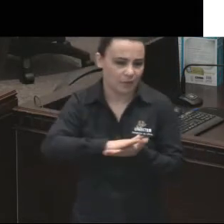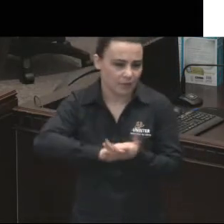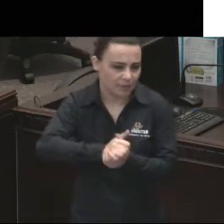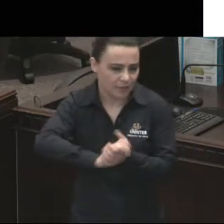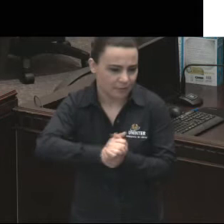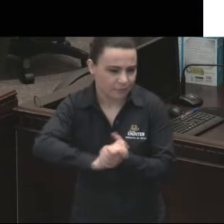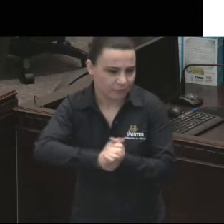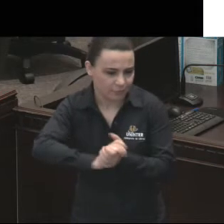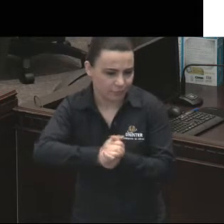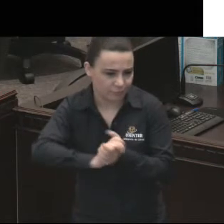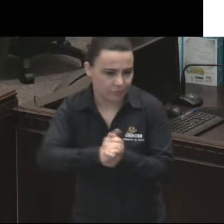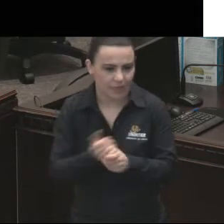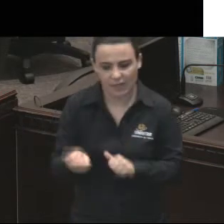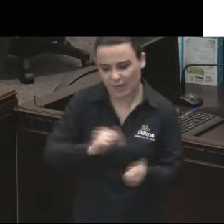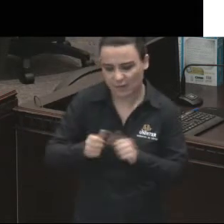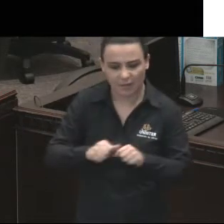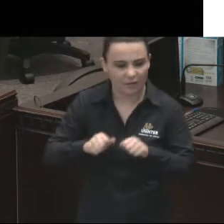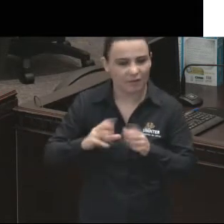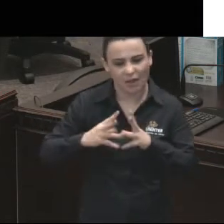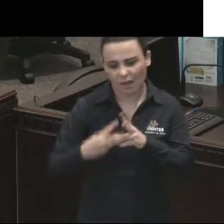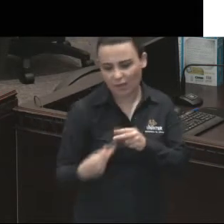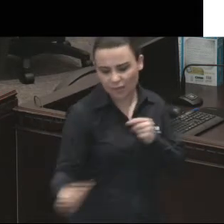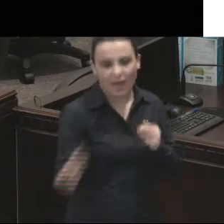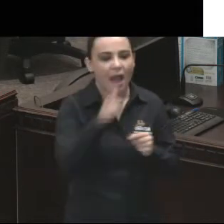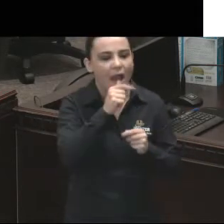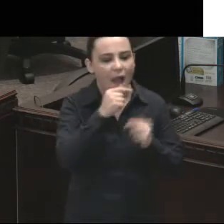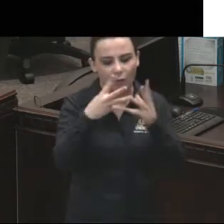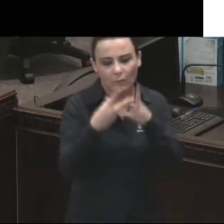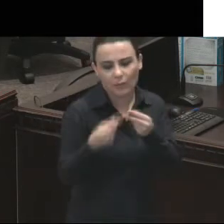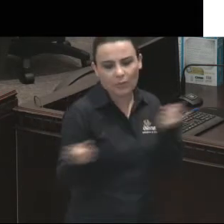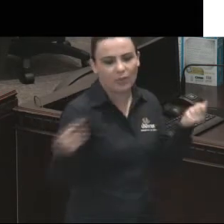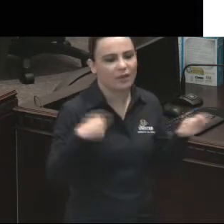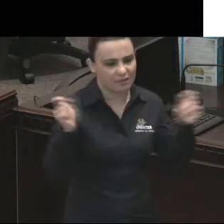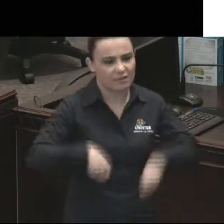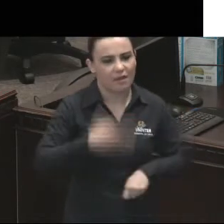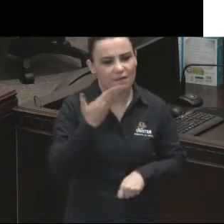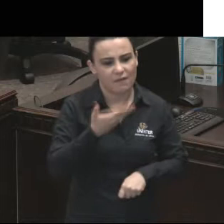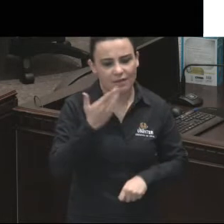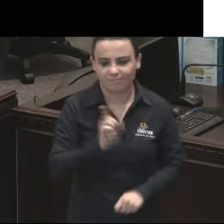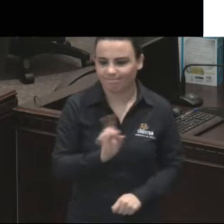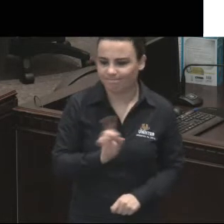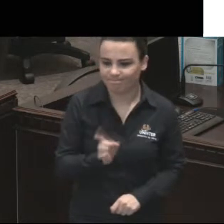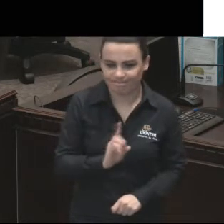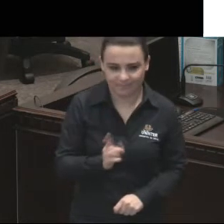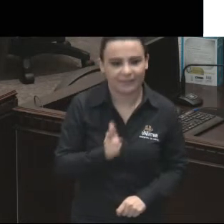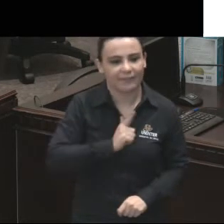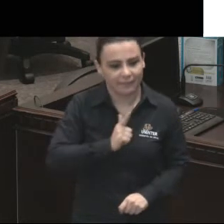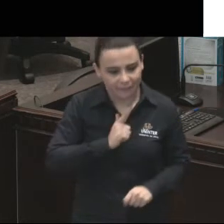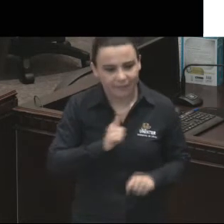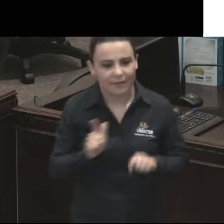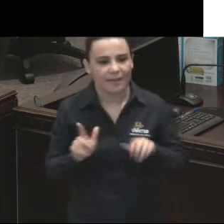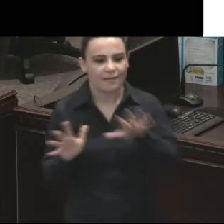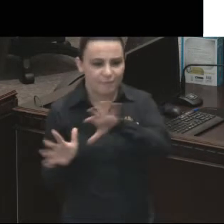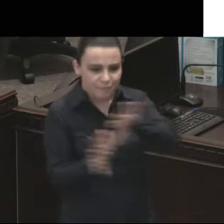uma concentração, os animais eles sofrem esse efeito, tem um impacto, e isso em regiões onde há captação